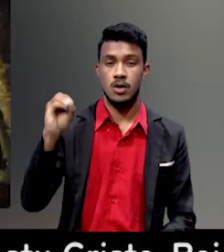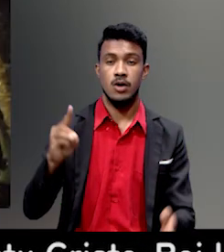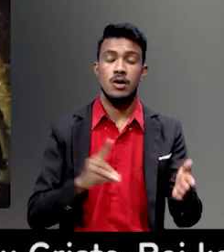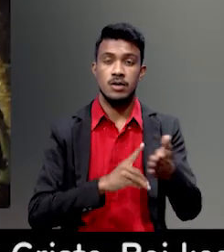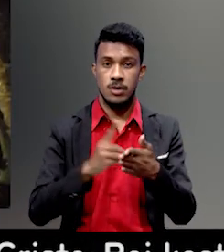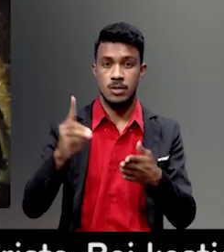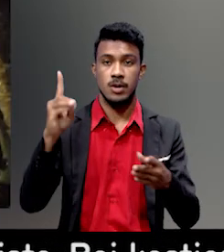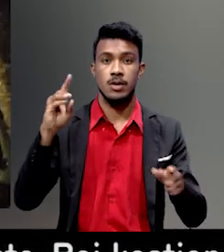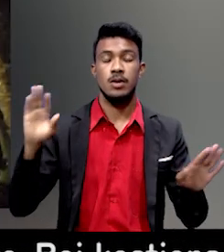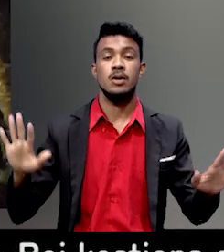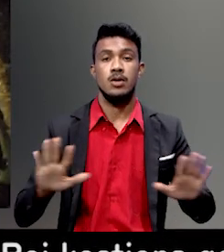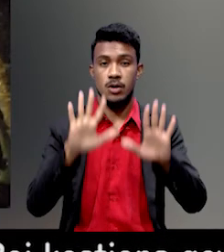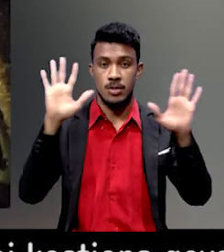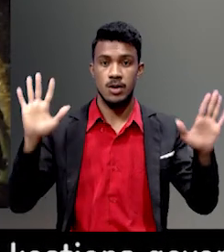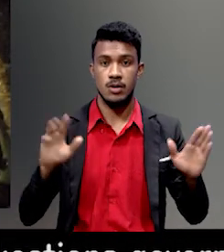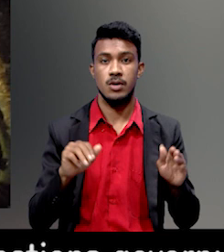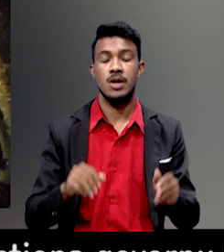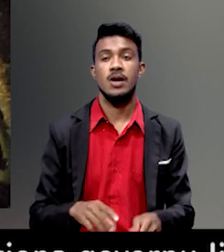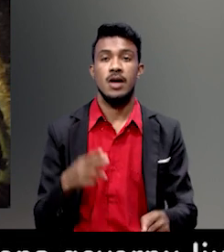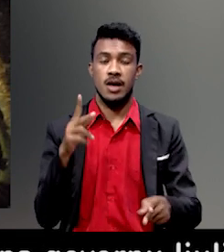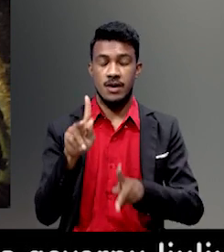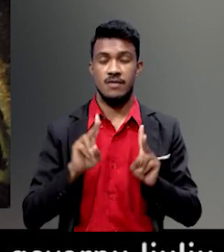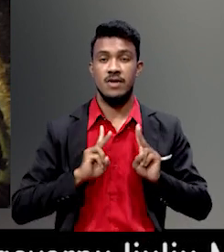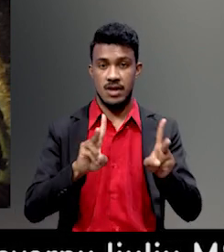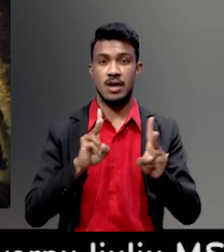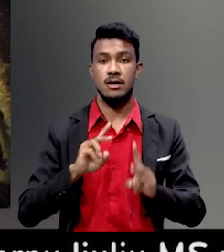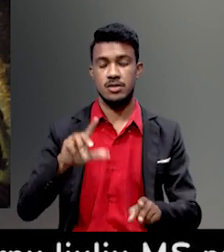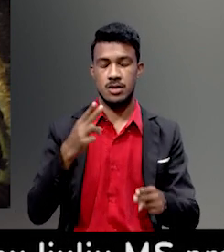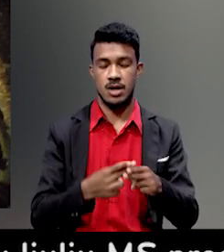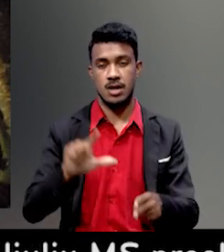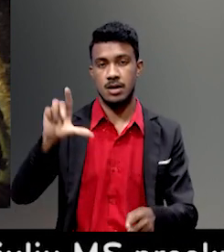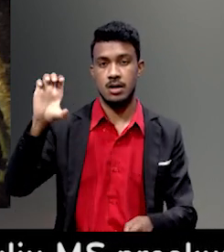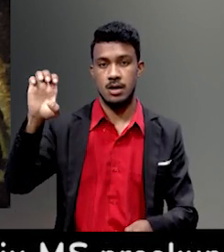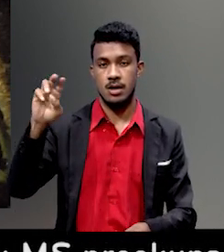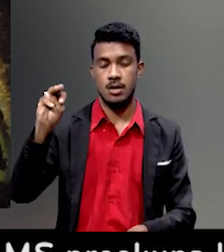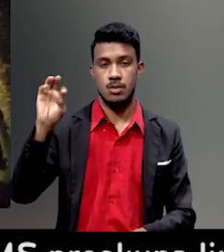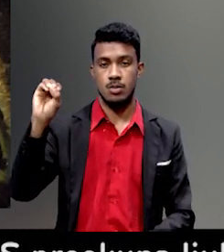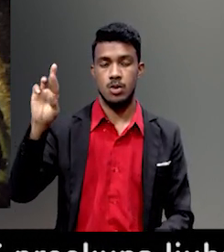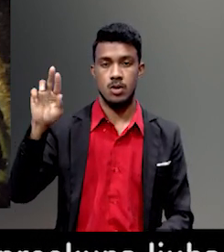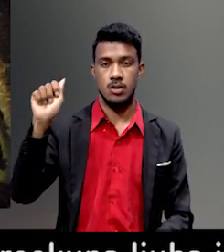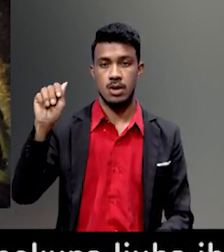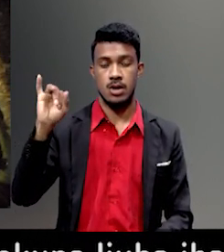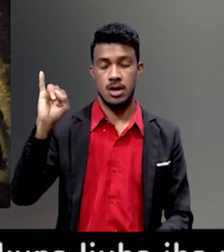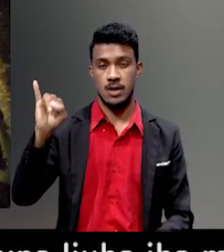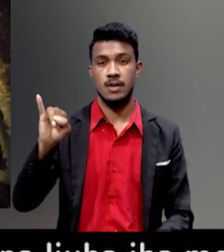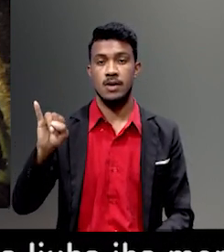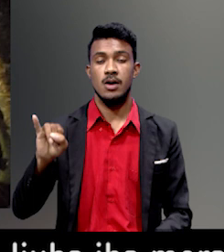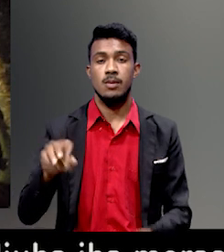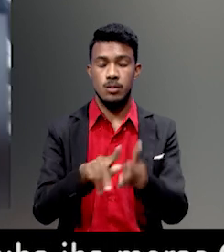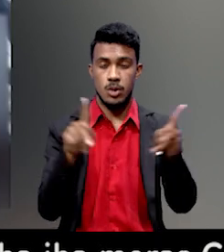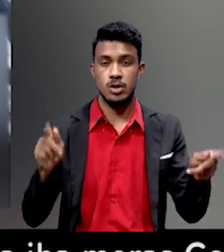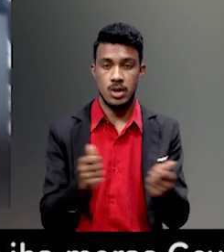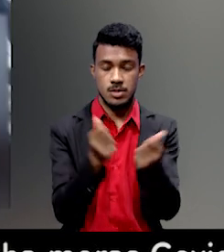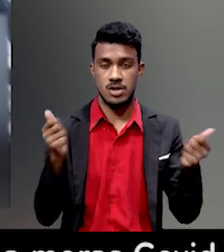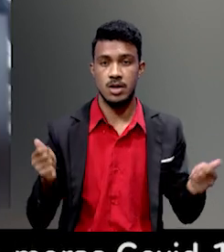veterano Celestino Boa Vida Ximenes Lemorai, né, envolve suspeito na entolo e assuco na manei, posto administrativo que ele cai.